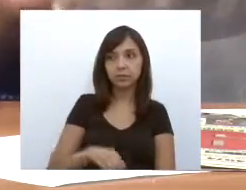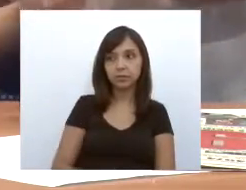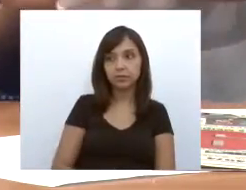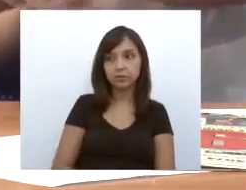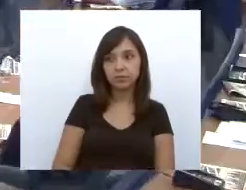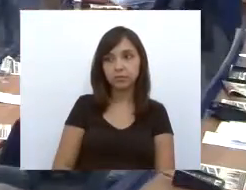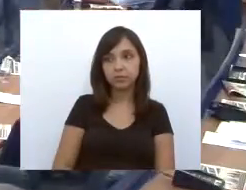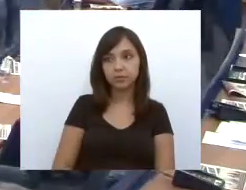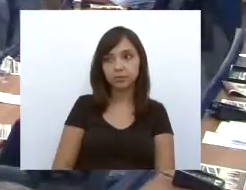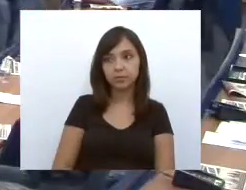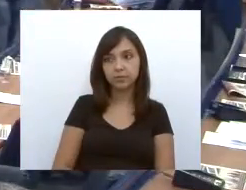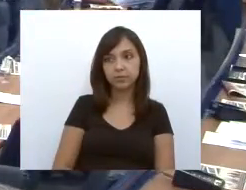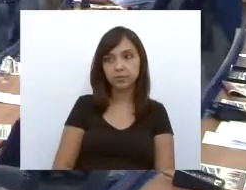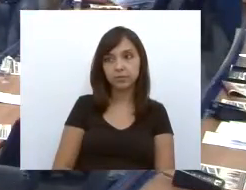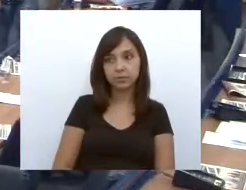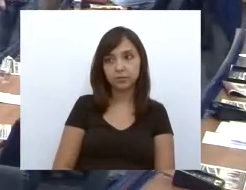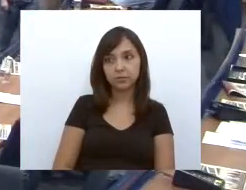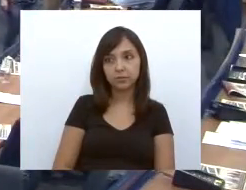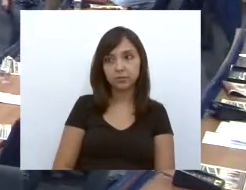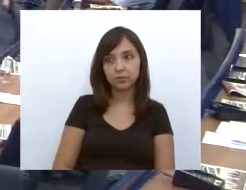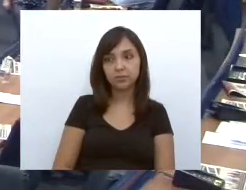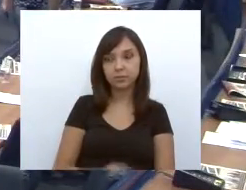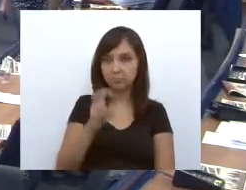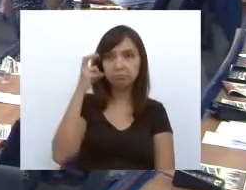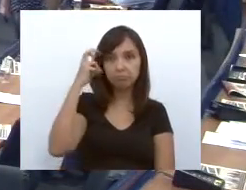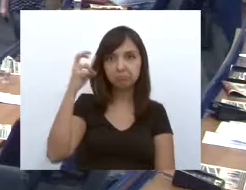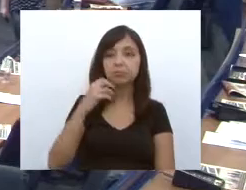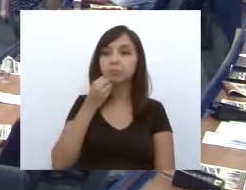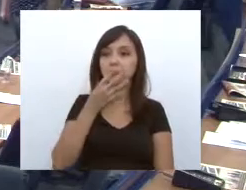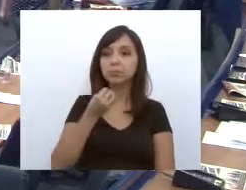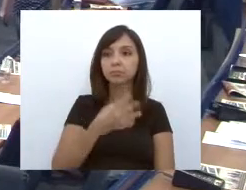Okay. Sabe a decisão, presidente.